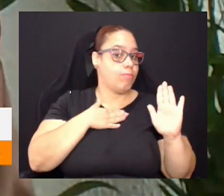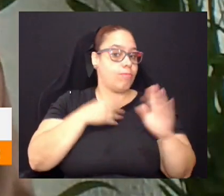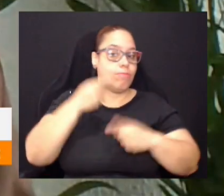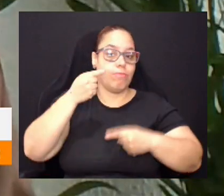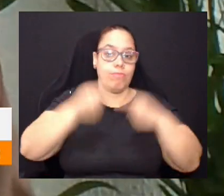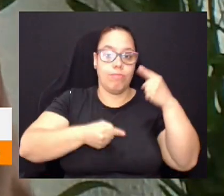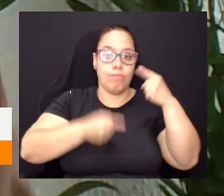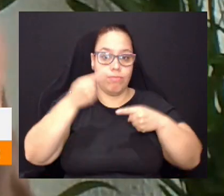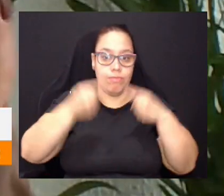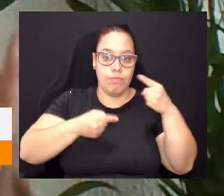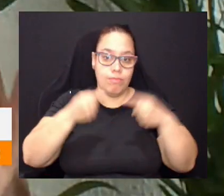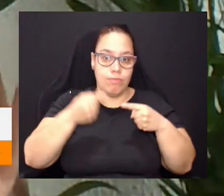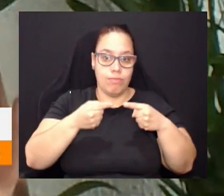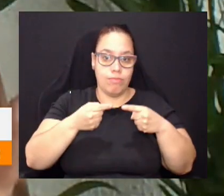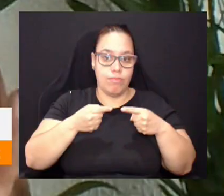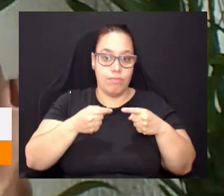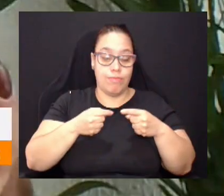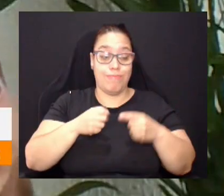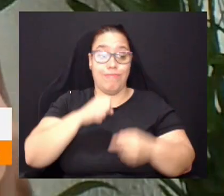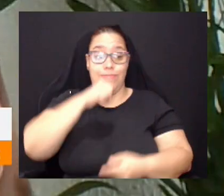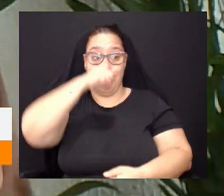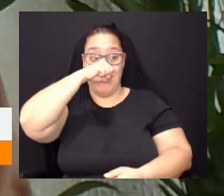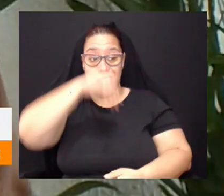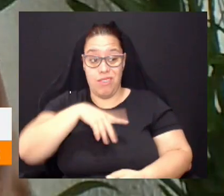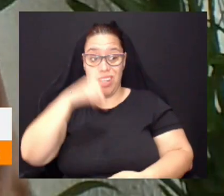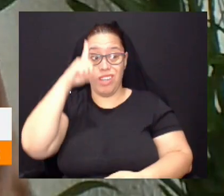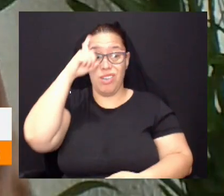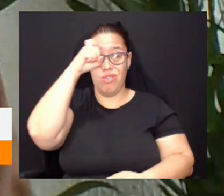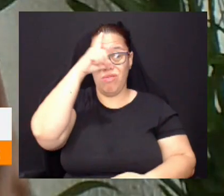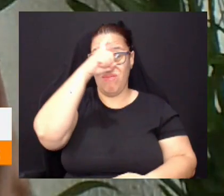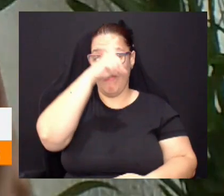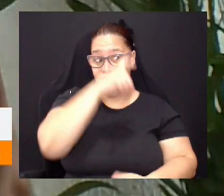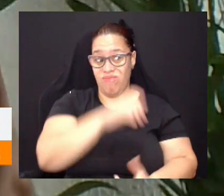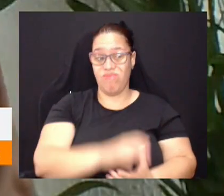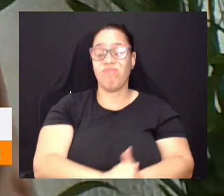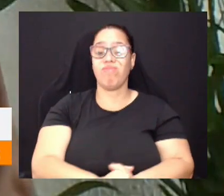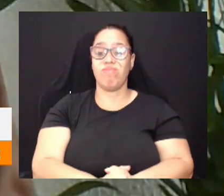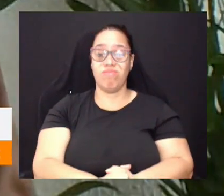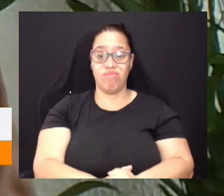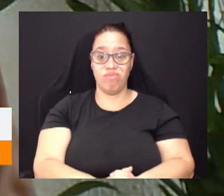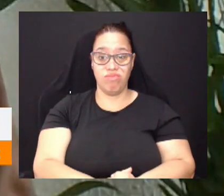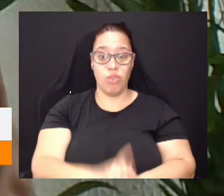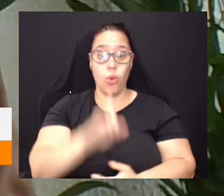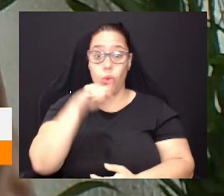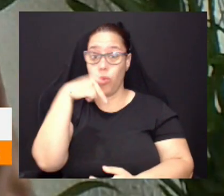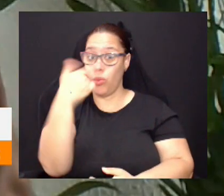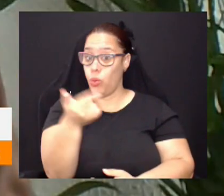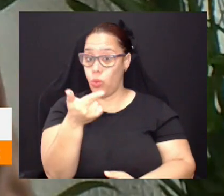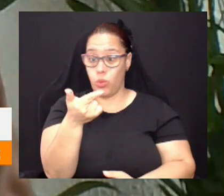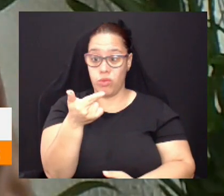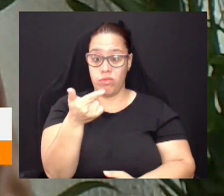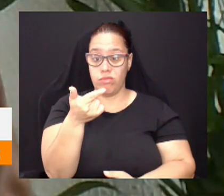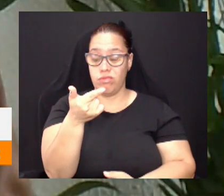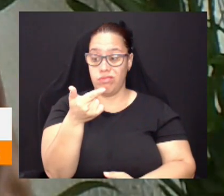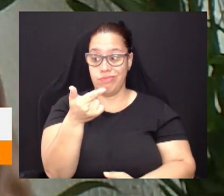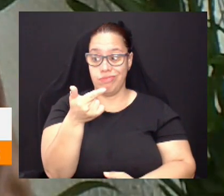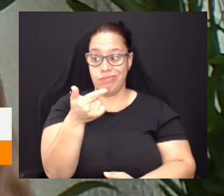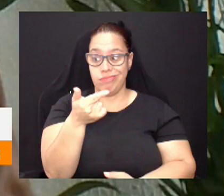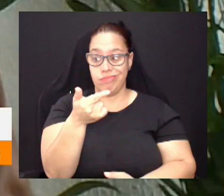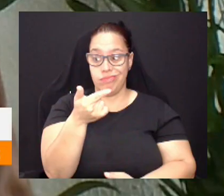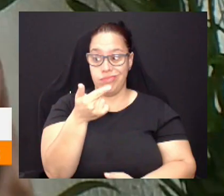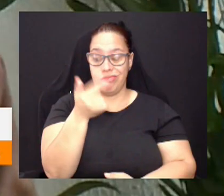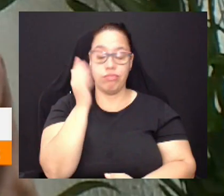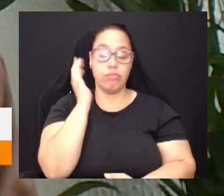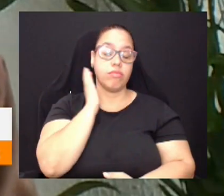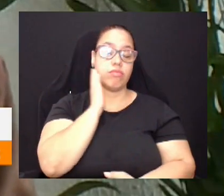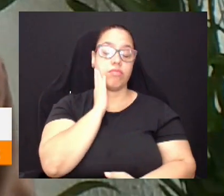fica arenoso, ele fica difícil. E aí, às vezes, o outro, nós temos a